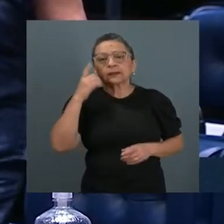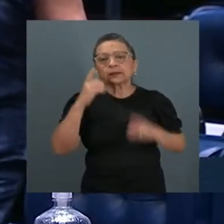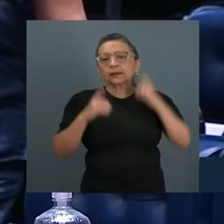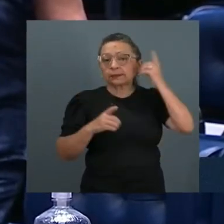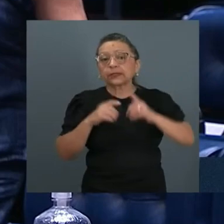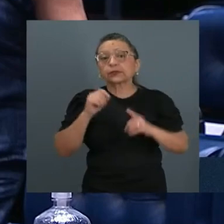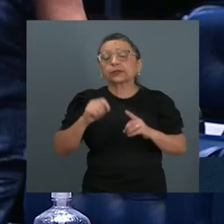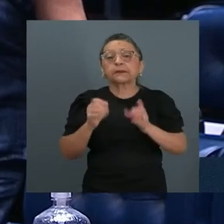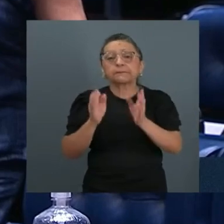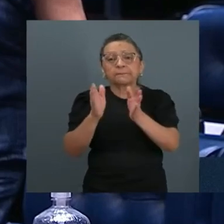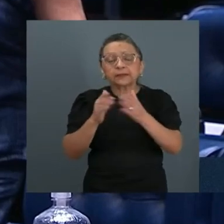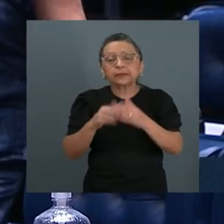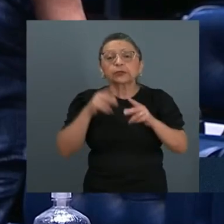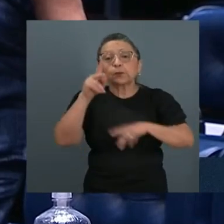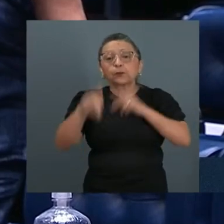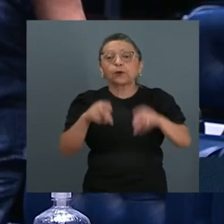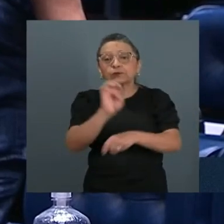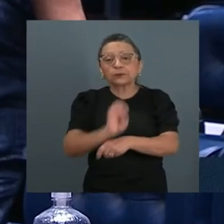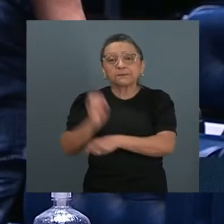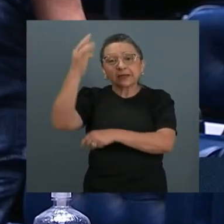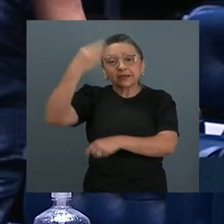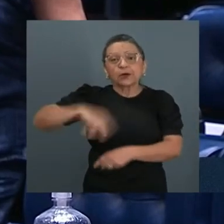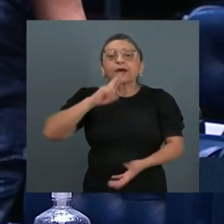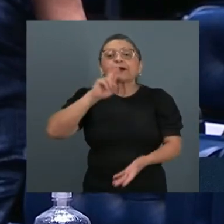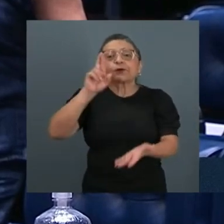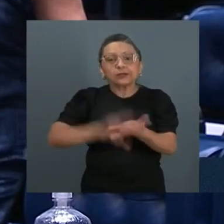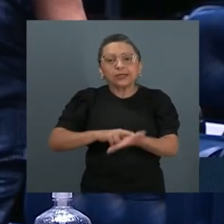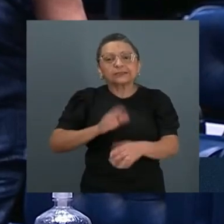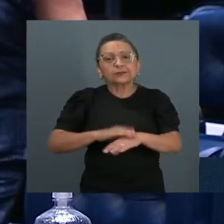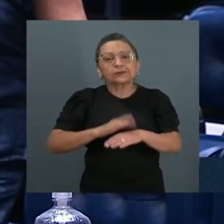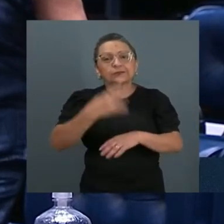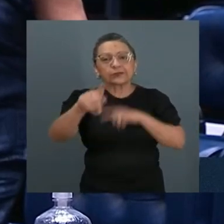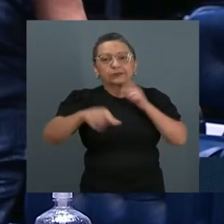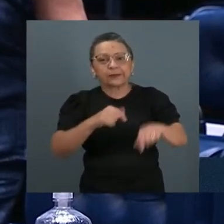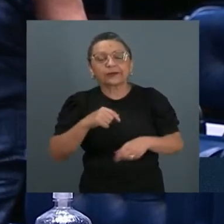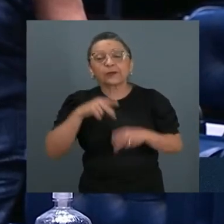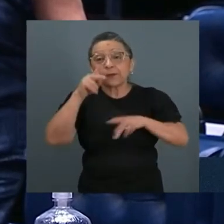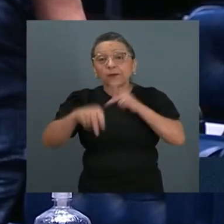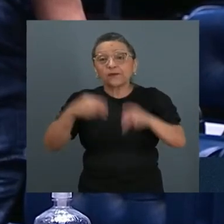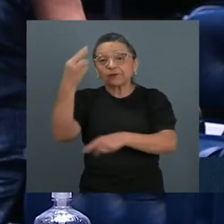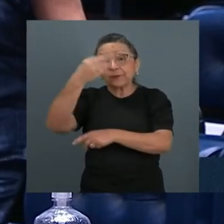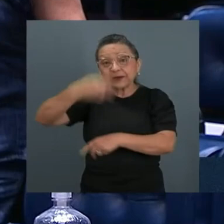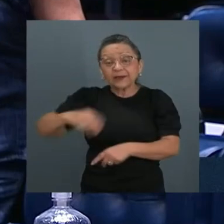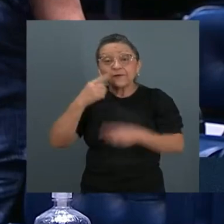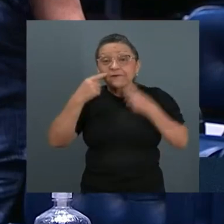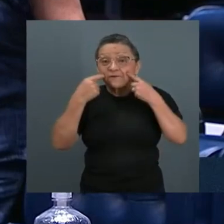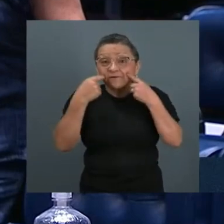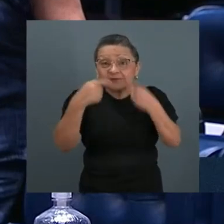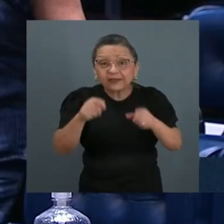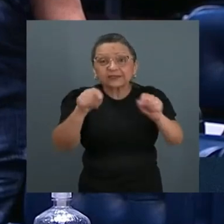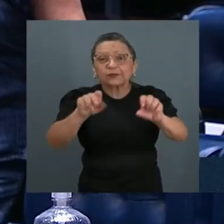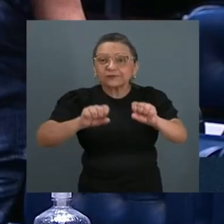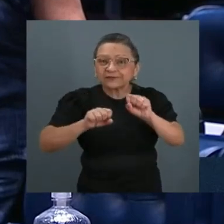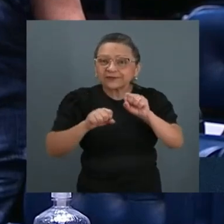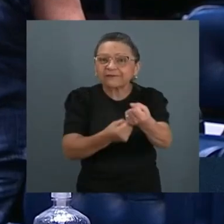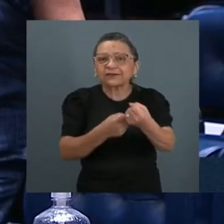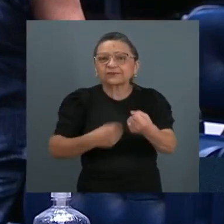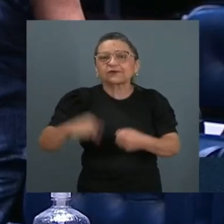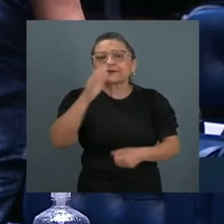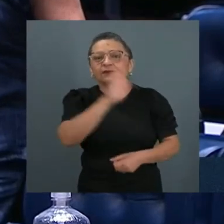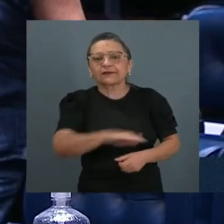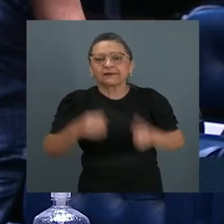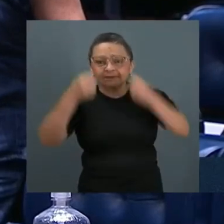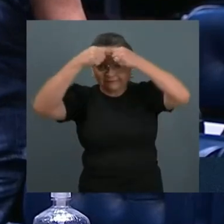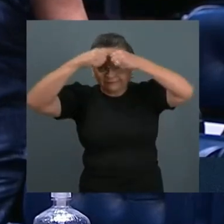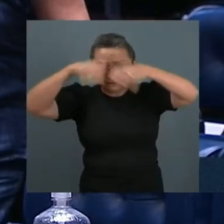povo do Maranhão reconheça o seu trabalho. Que o povo do Maranhão veja em ti um grande defensor das crianças